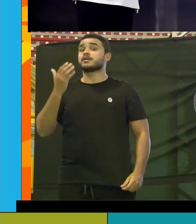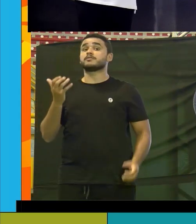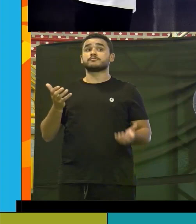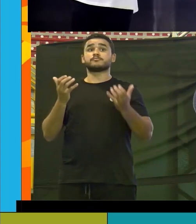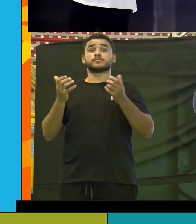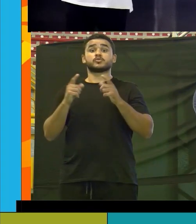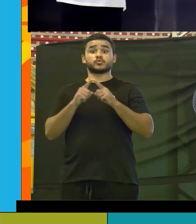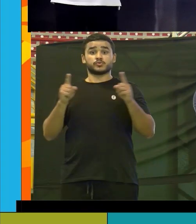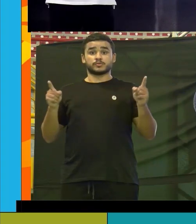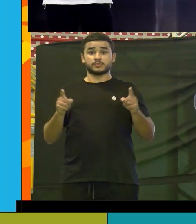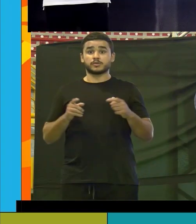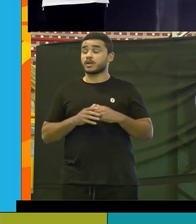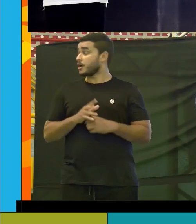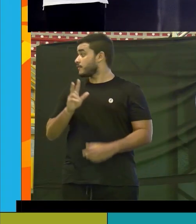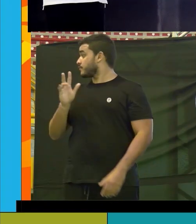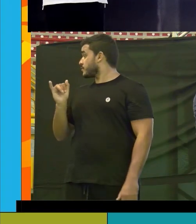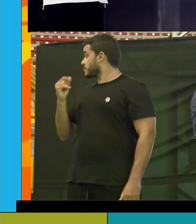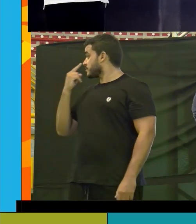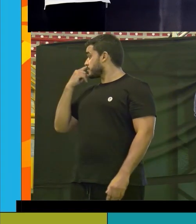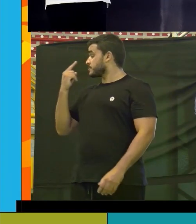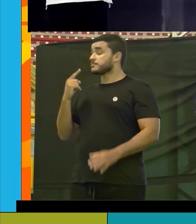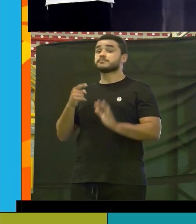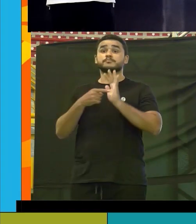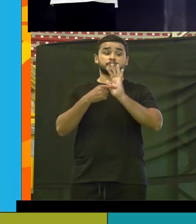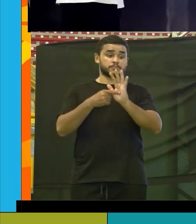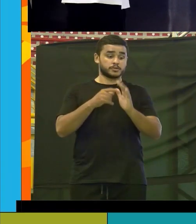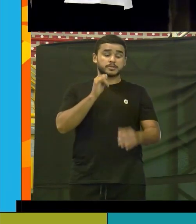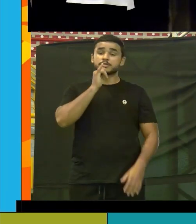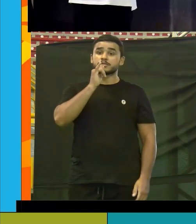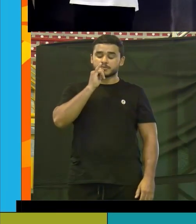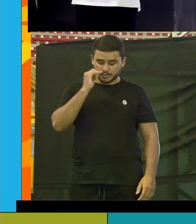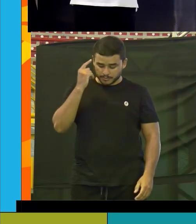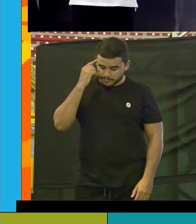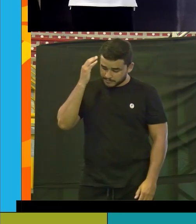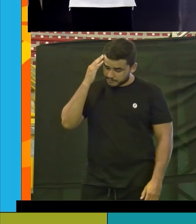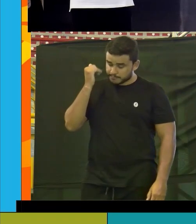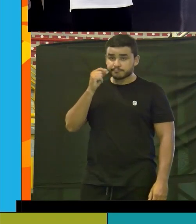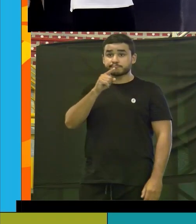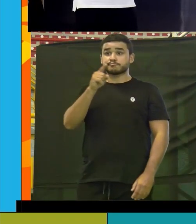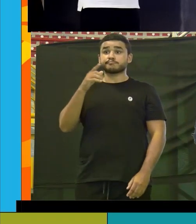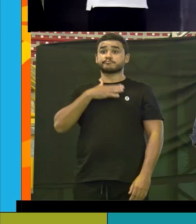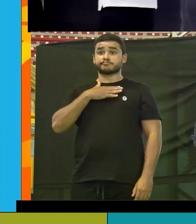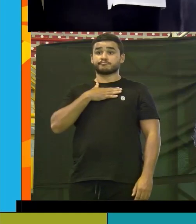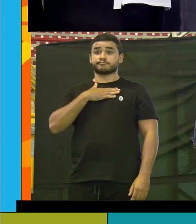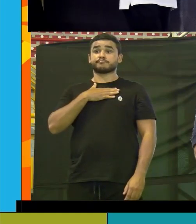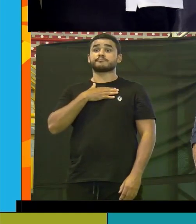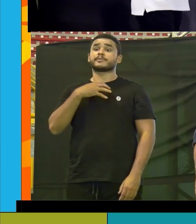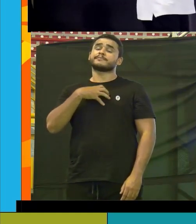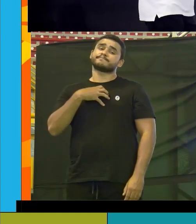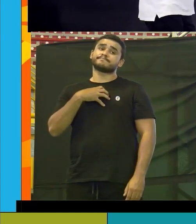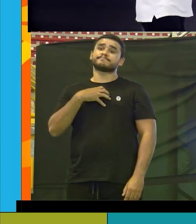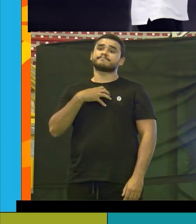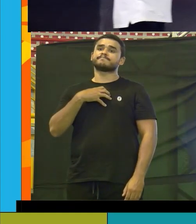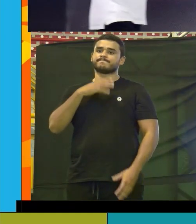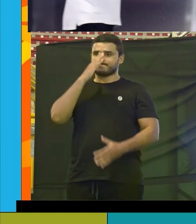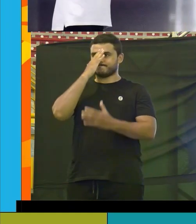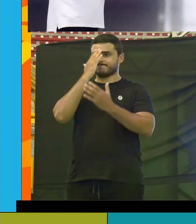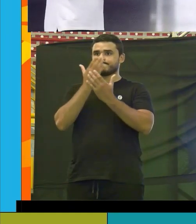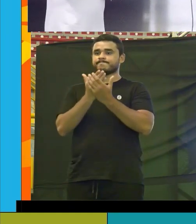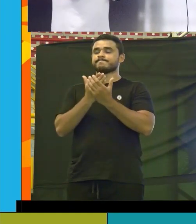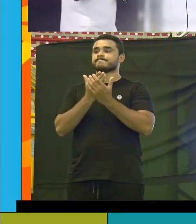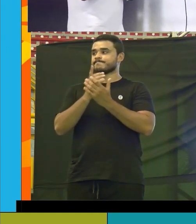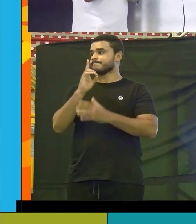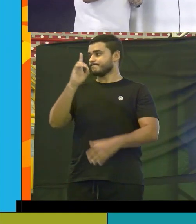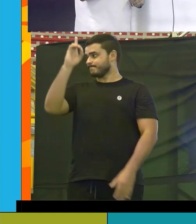a presença de vocês, tá? E aí me permita falar, eu sou um cara muito devoto, eu sou um cara muito